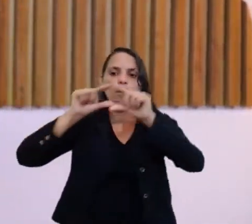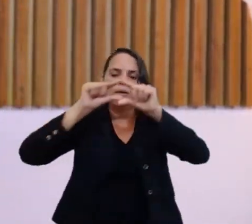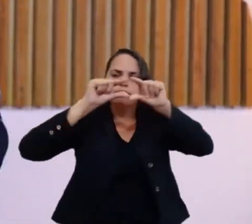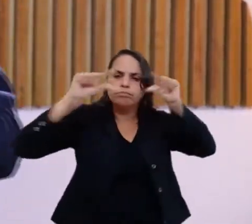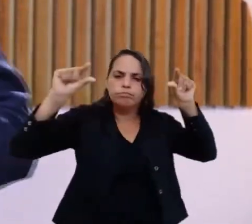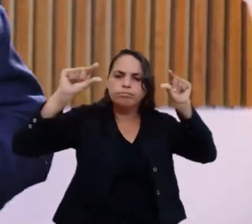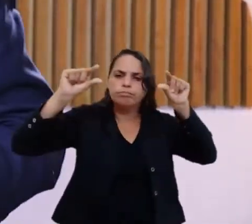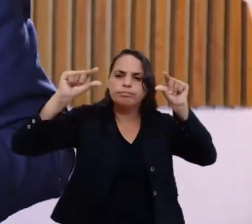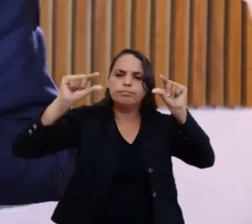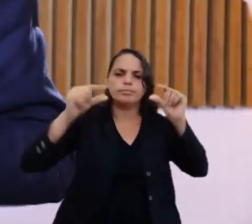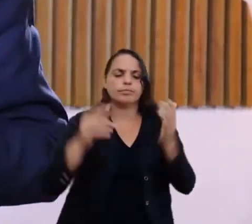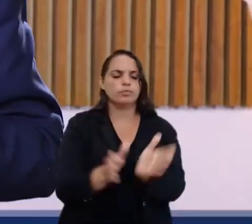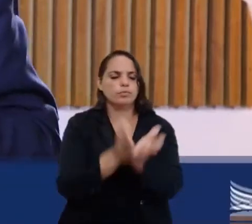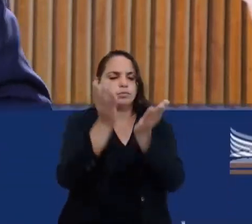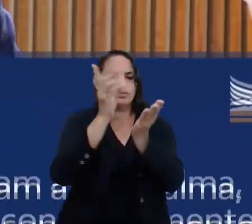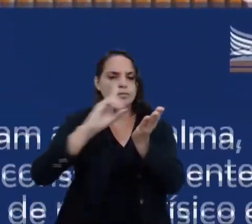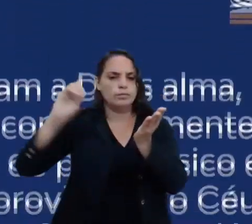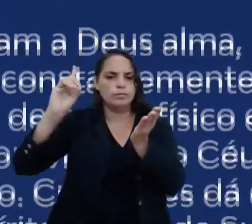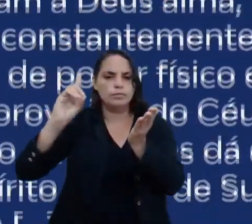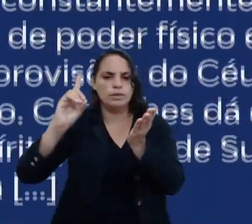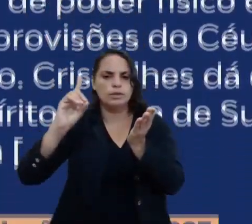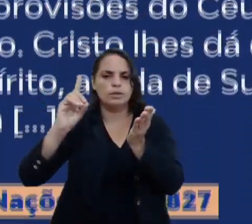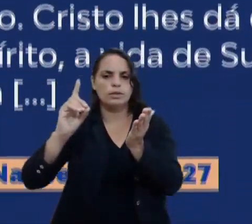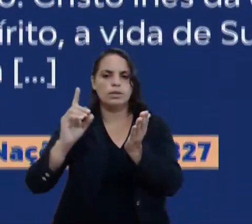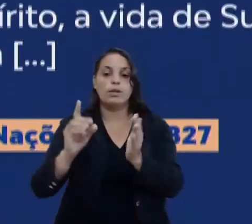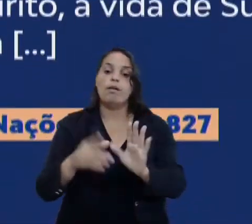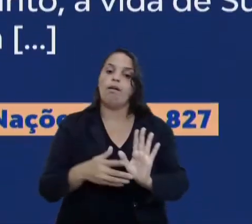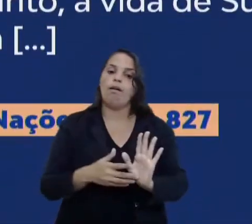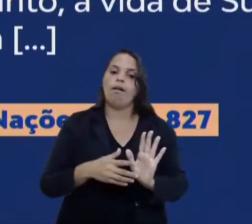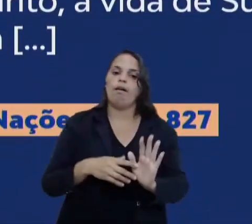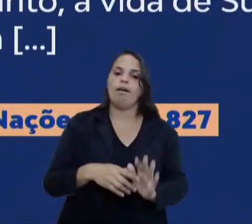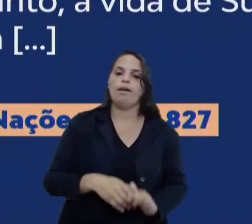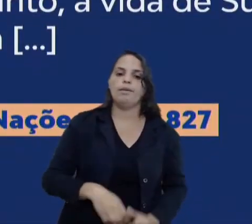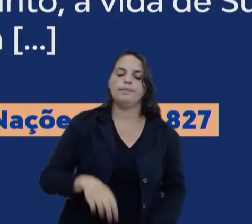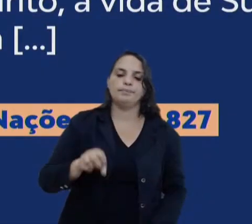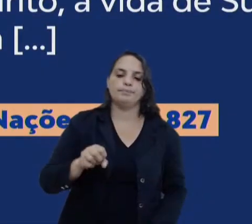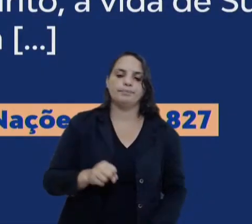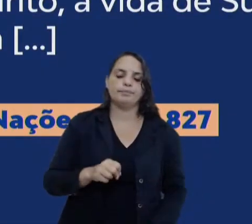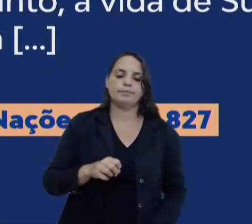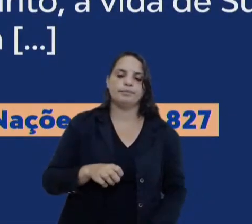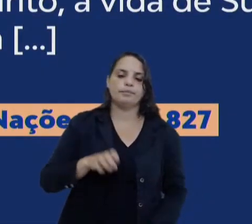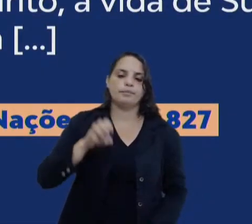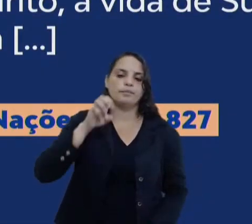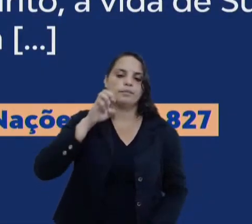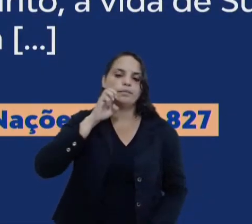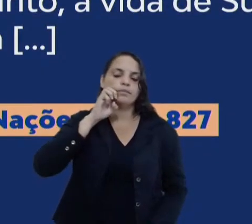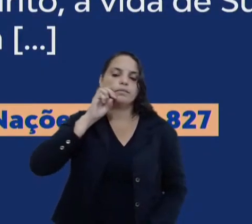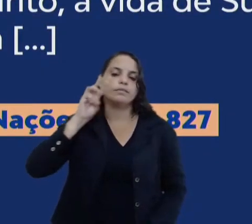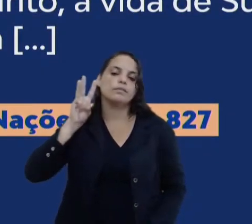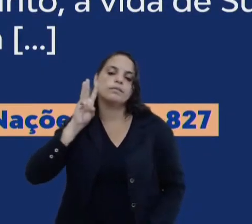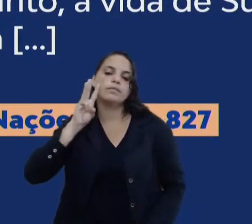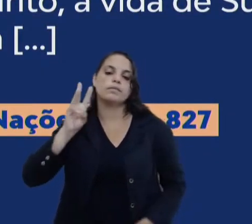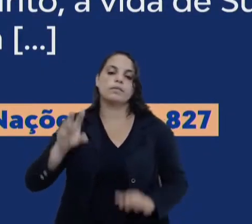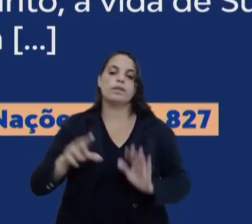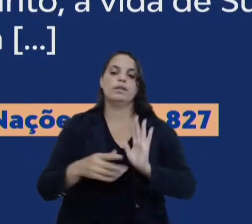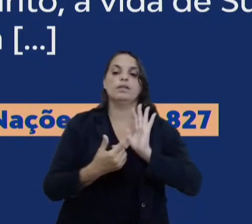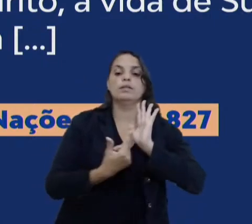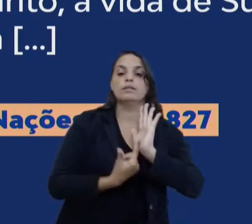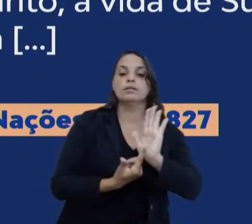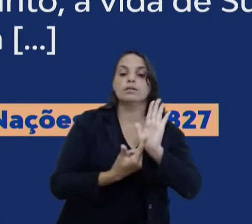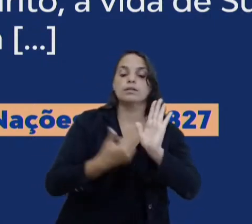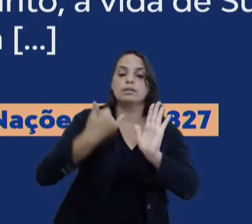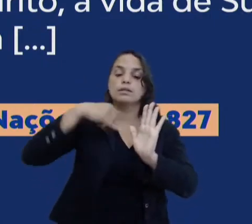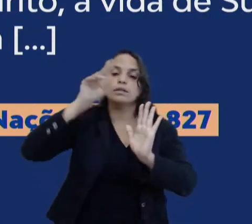inspirada. Todos quantos consagram, ou em outras palavras, todos quantos se dedicam